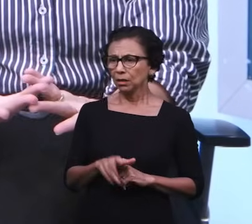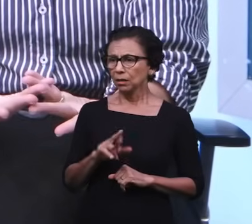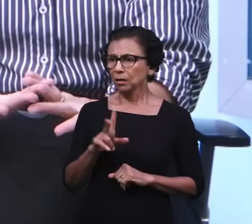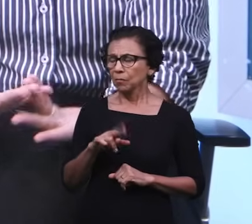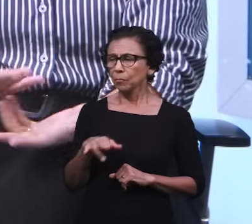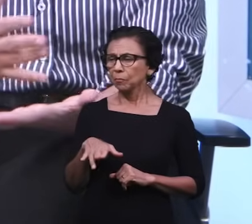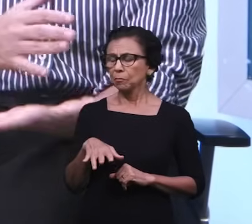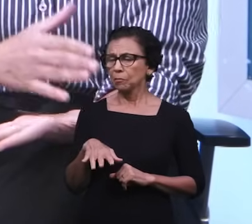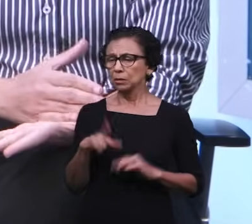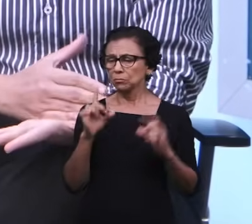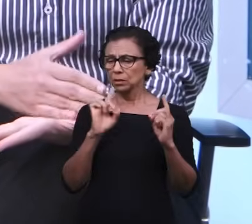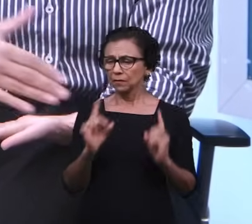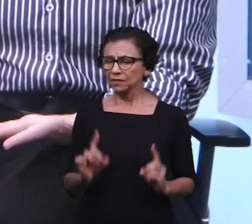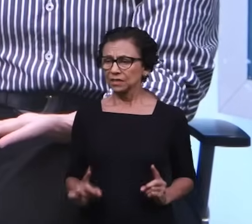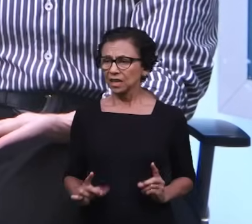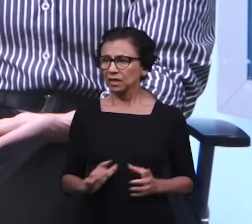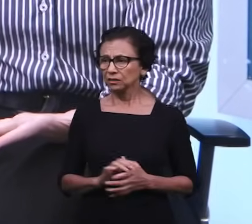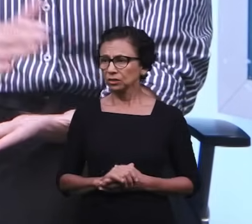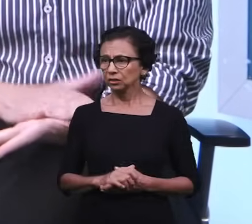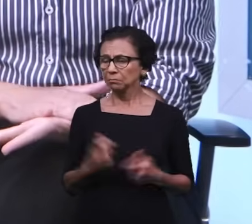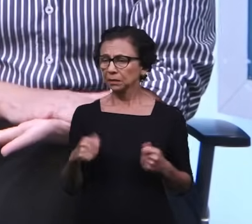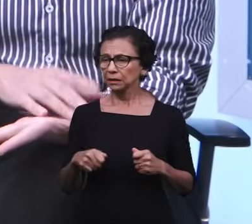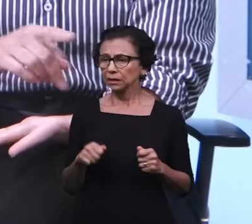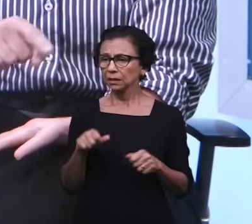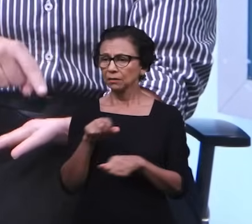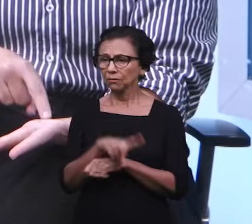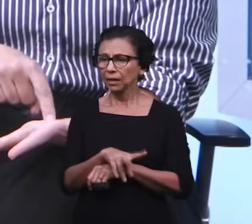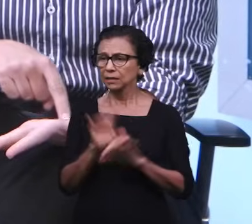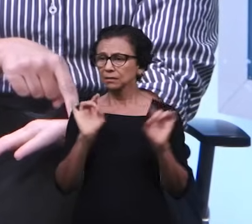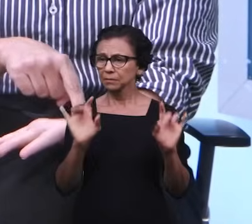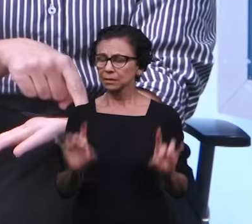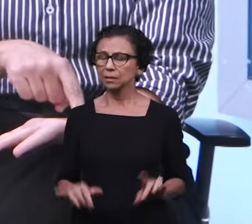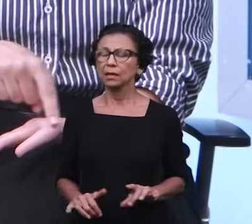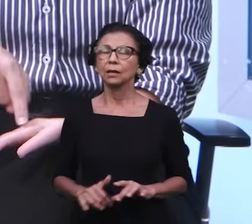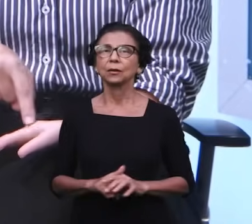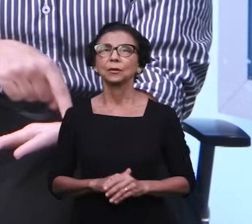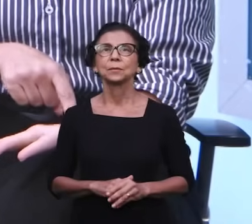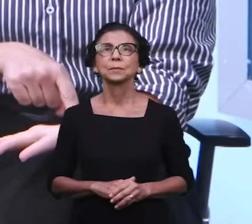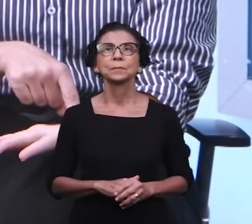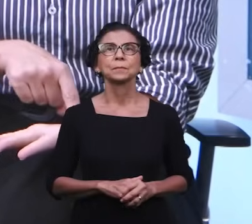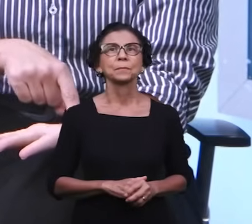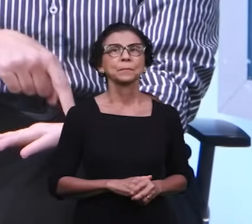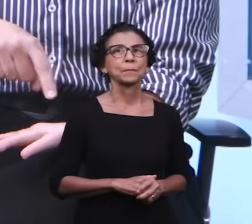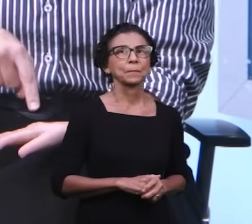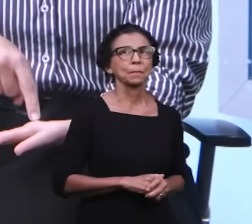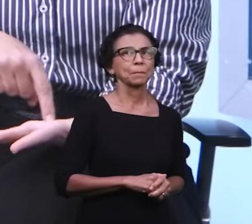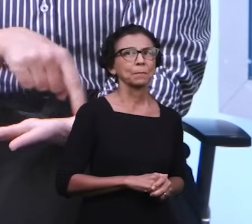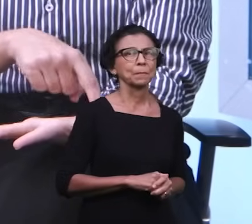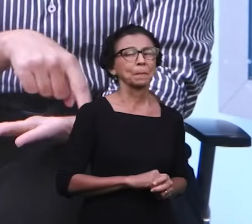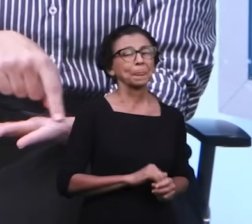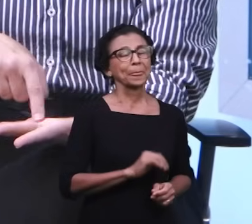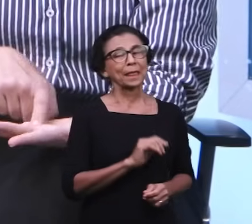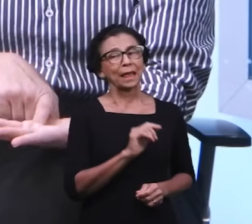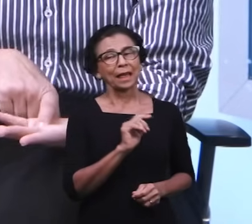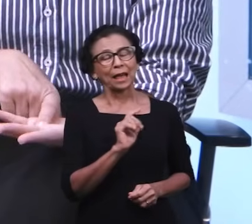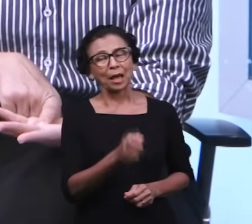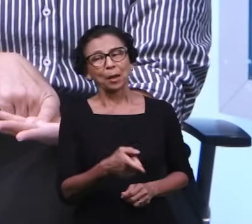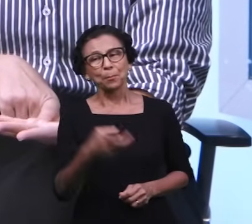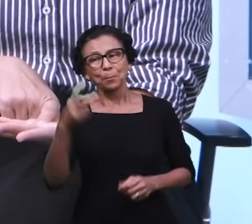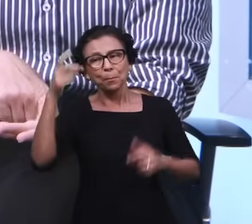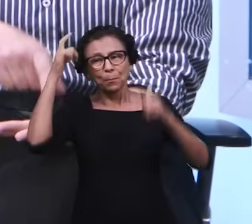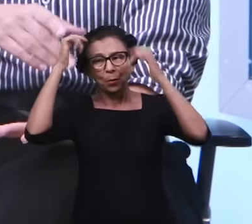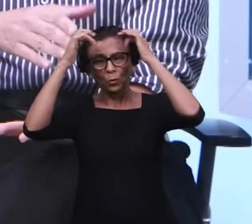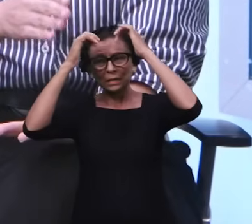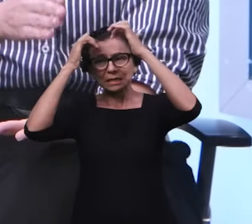vaga especial? Mas, como a doutora falou, eles se desorganizam Entendi. com uma simples mudança de